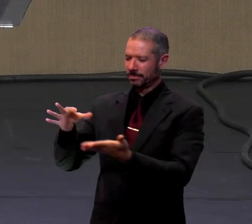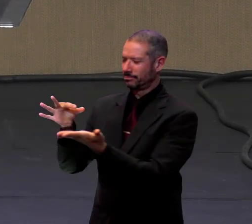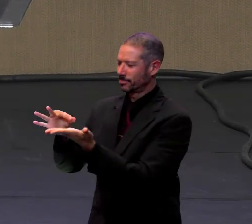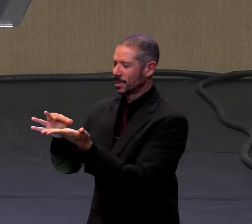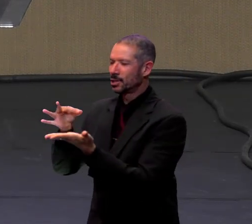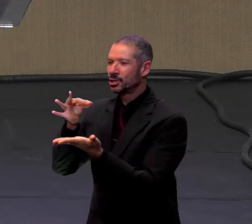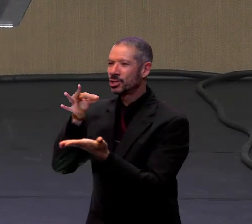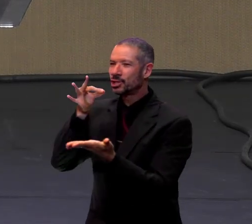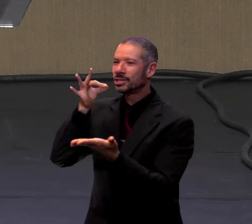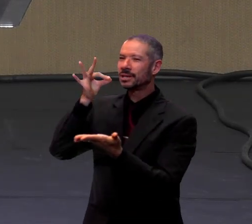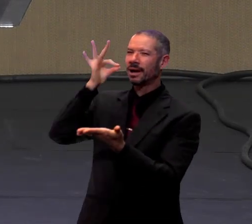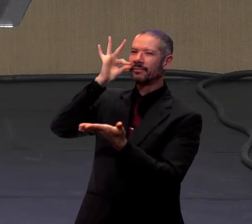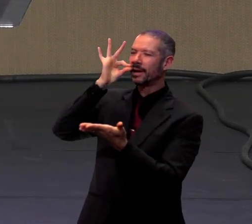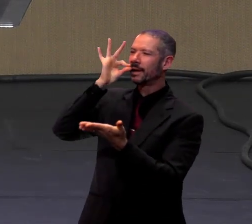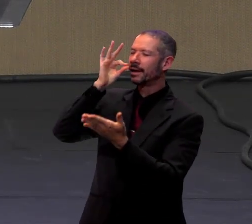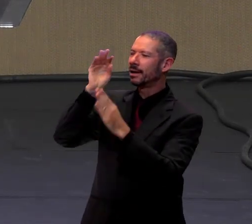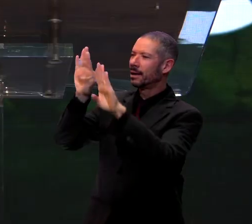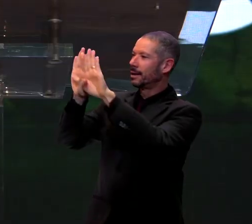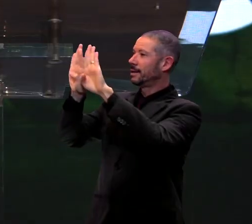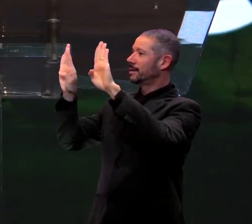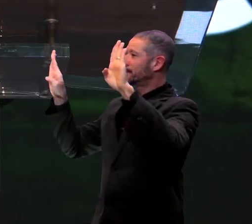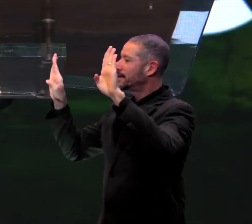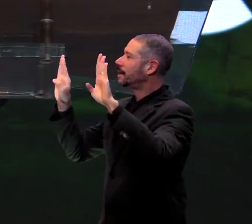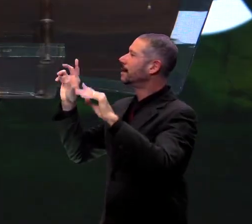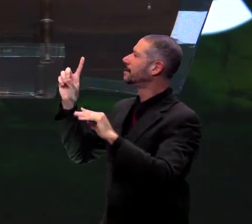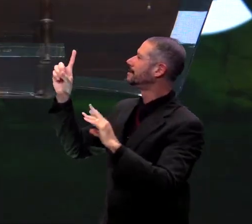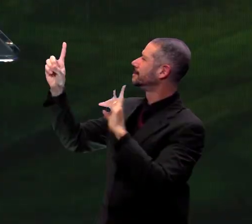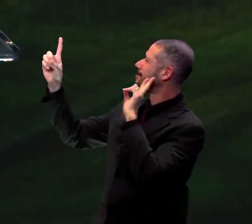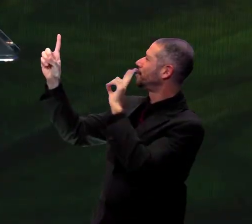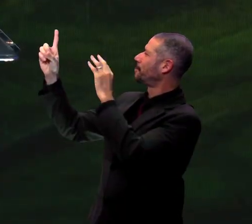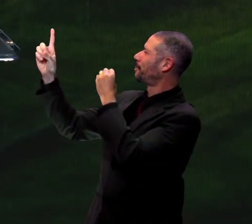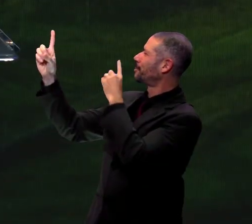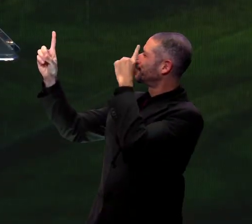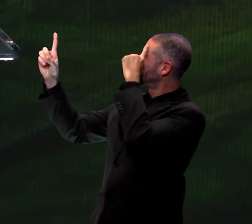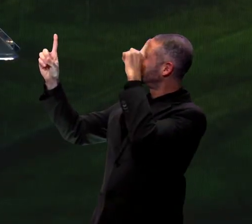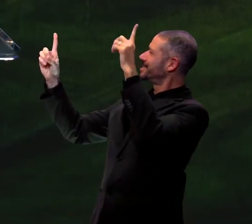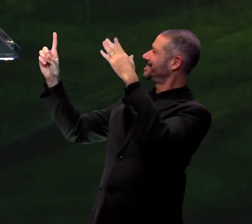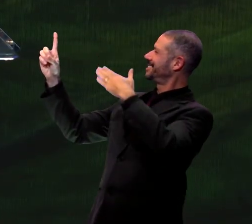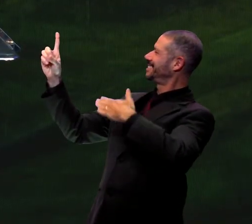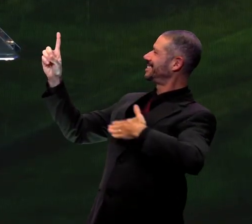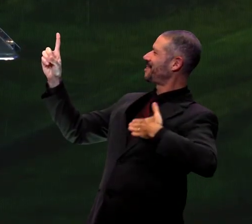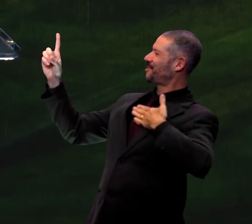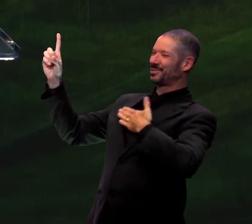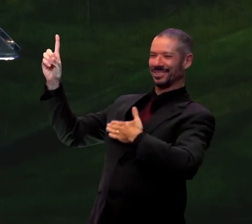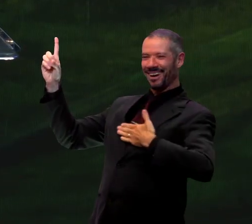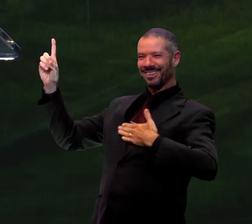café e olho pela janela e digo, Senhor, obrigado, bom dia, que gostoso. prazer do meu